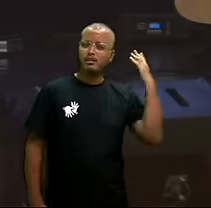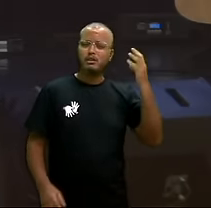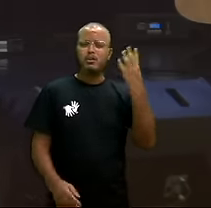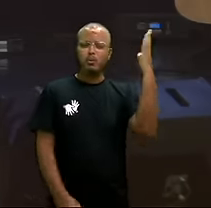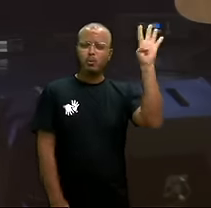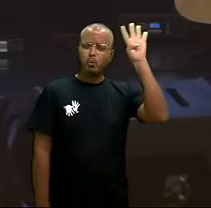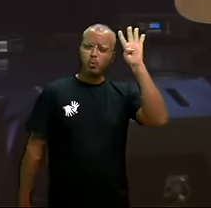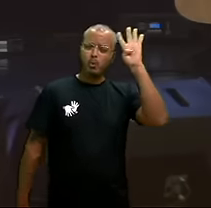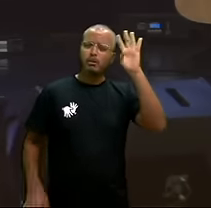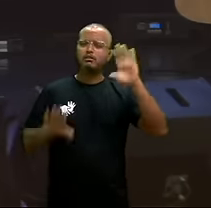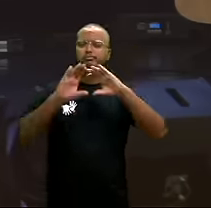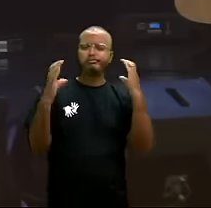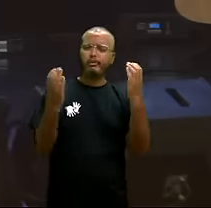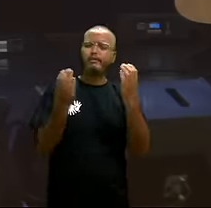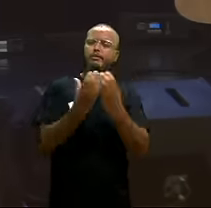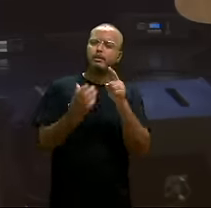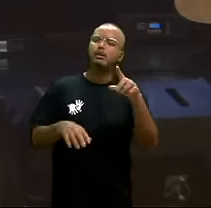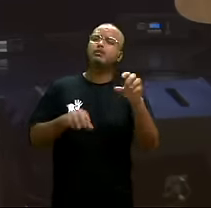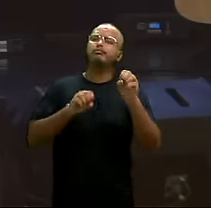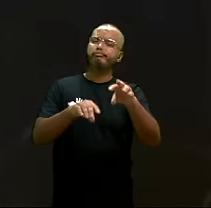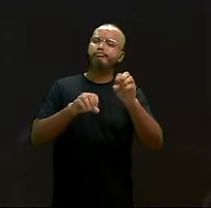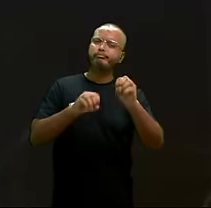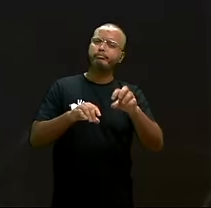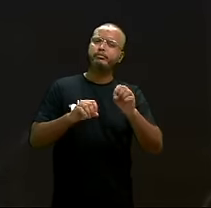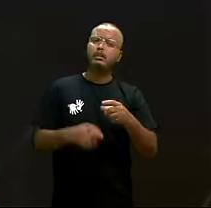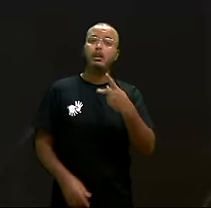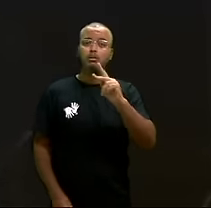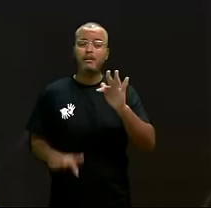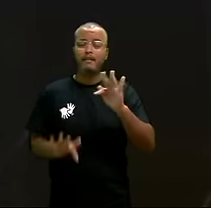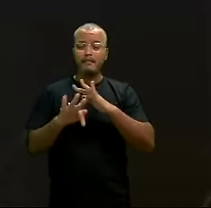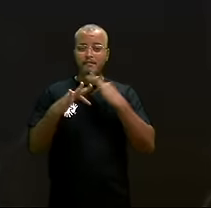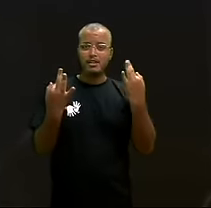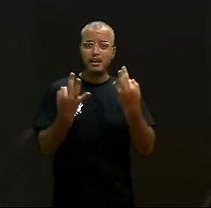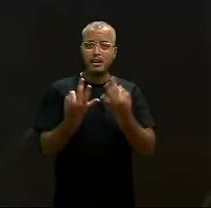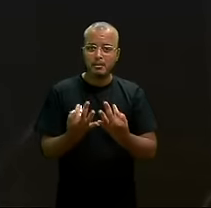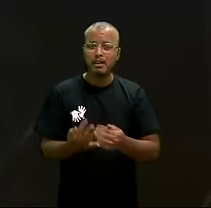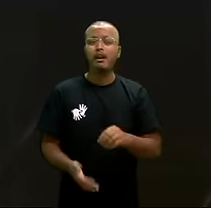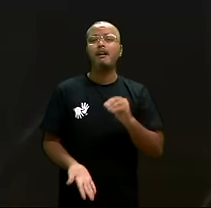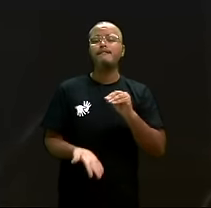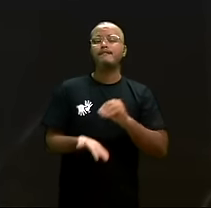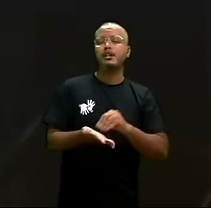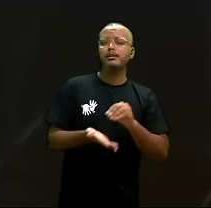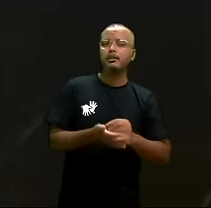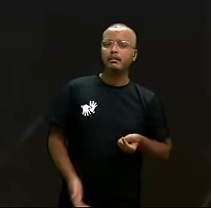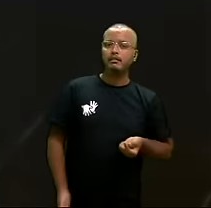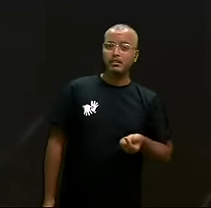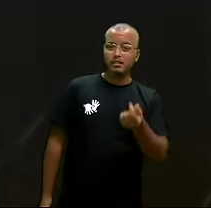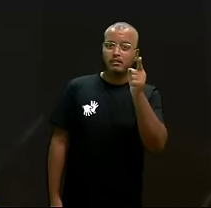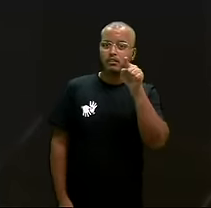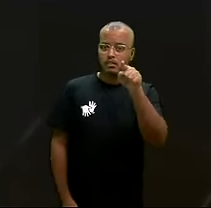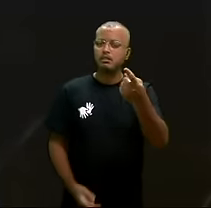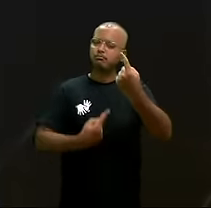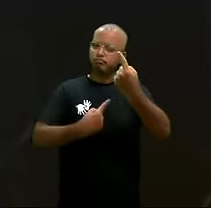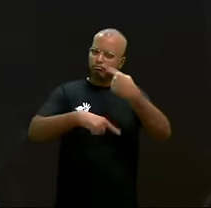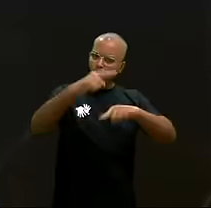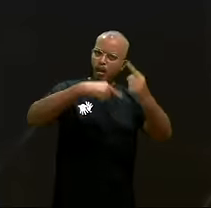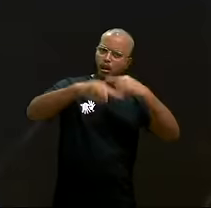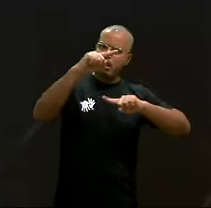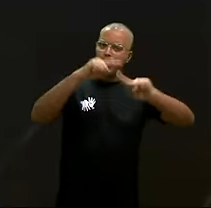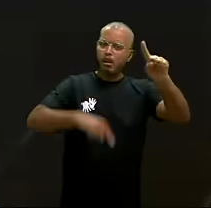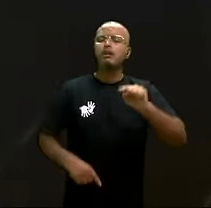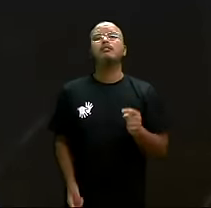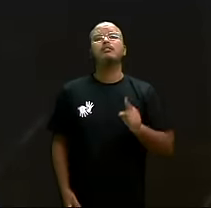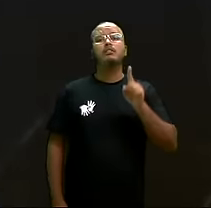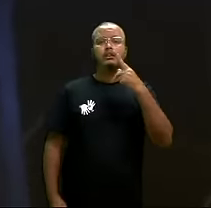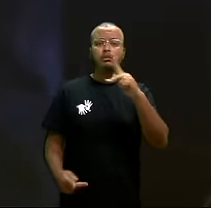na tua vida que eu vou fazer. Na tua família ninguém foi próspero, você vai ser. Na tua família ninguém foi chamado, você já tem. Na tua família ninguém teve ministério,